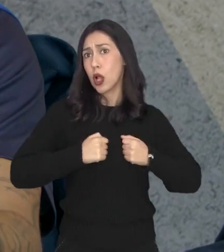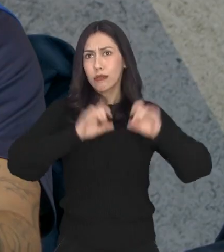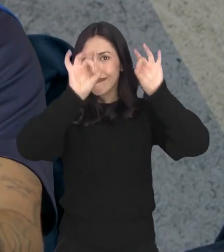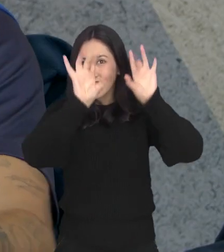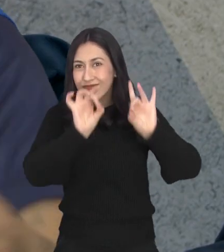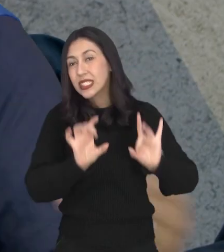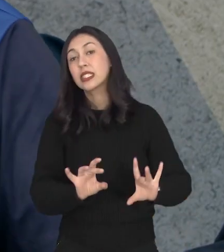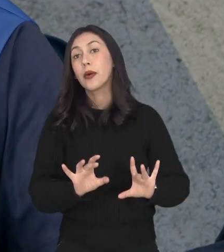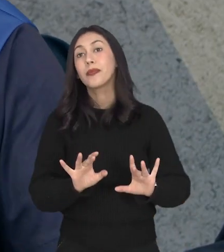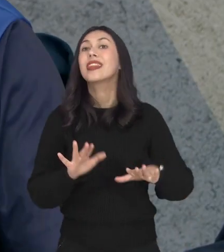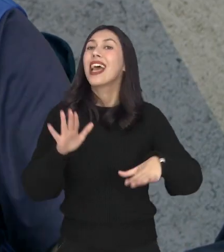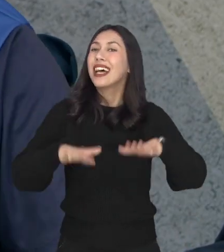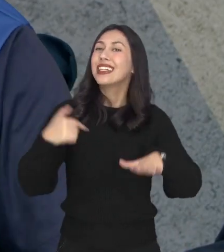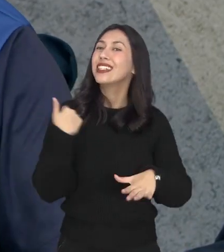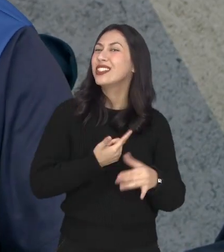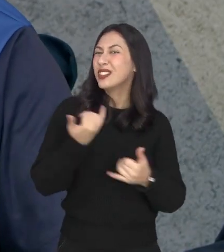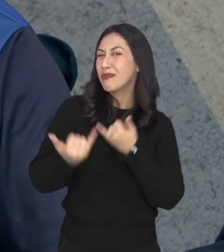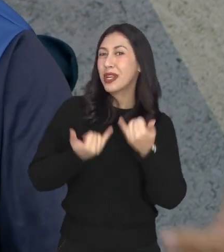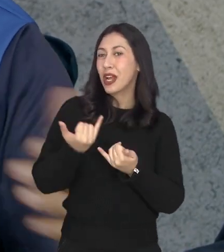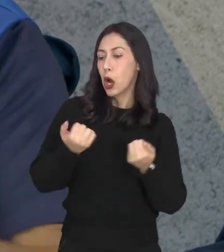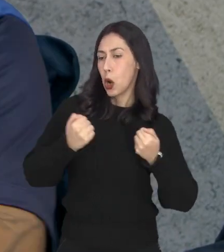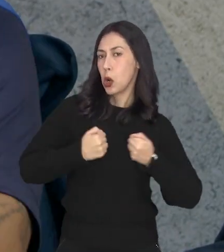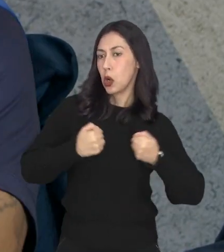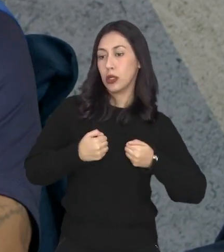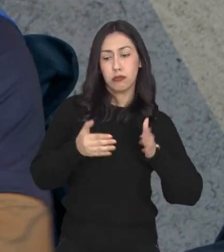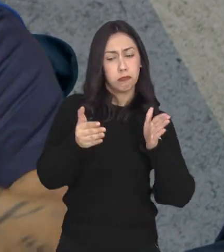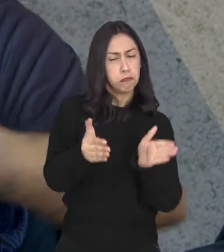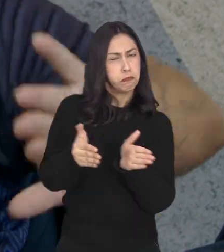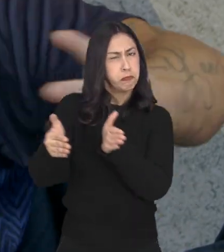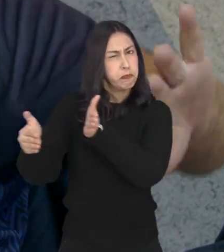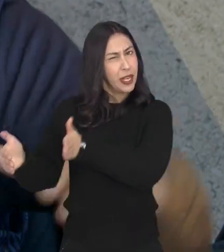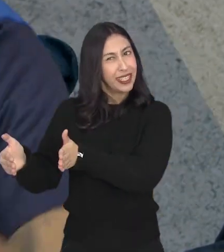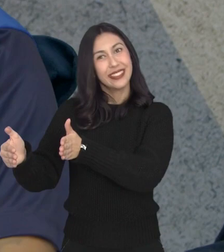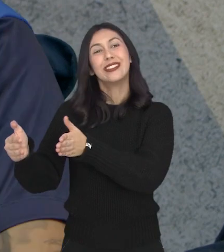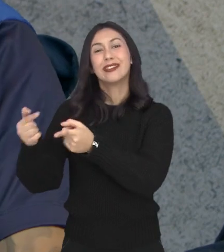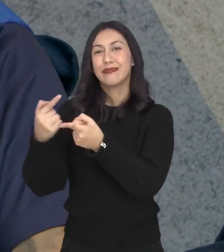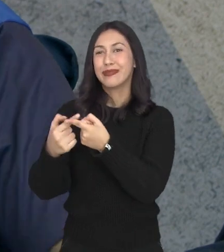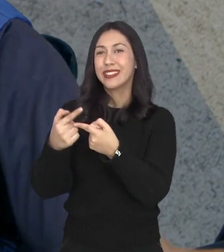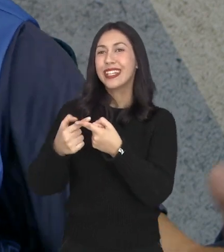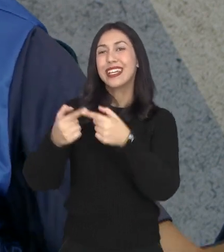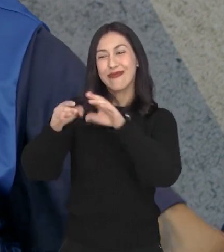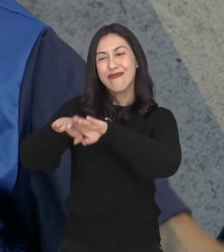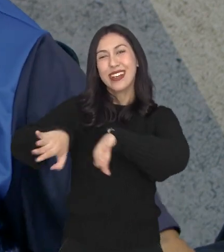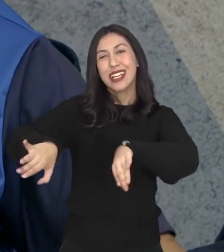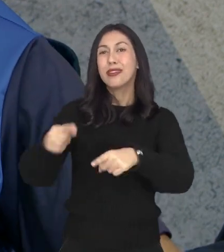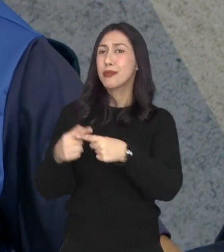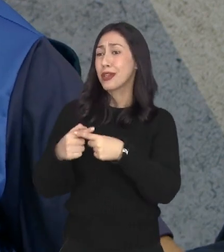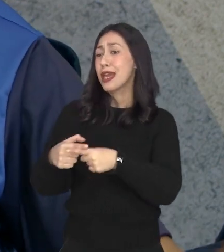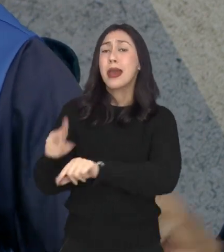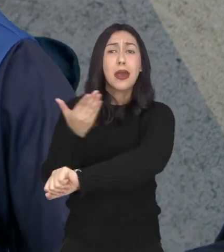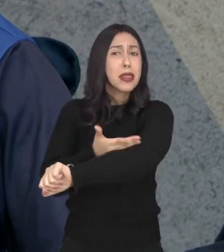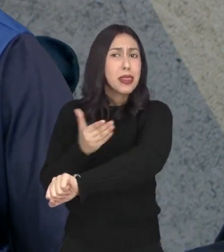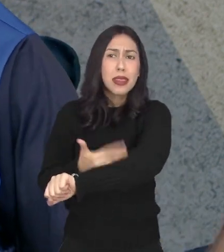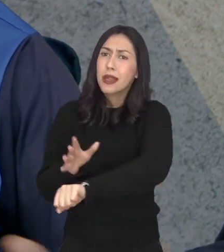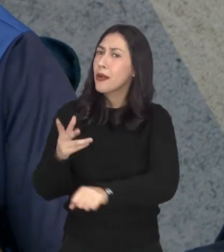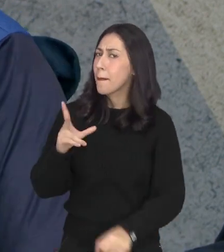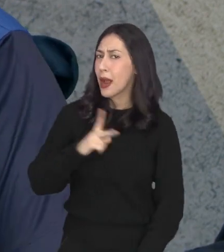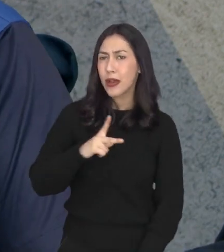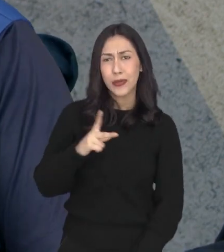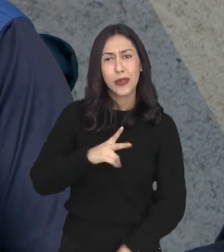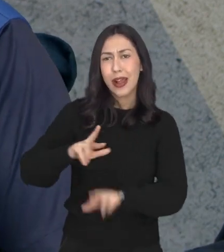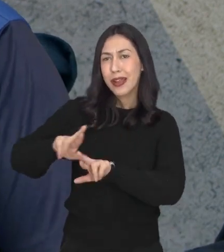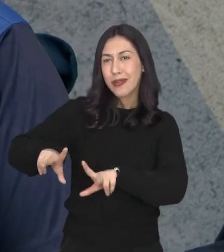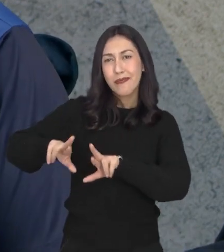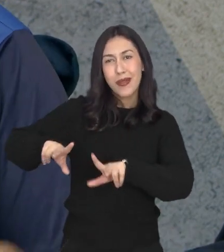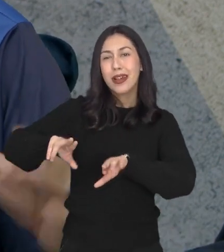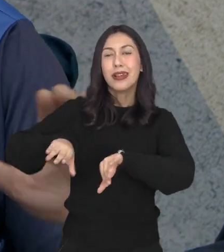função, os goleiros, a gente até brinca nós lá, que não faz parte de nós. O goleiro é outra área, porque tem o treinador de goleiro deles, então ele treina com